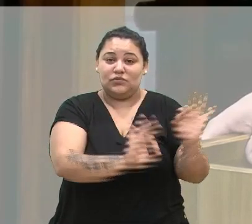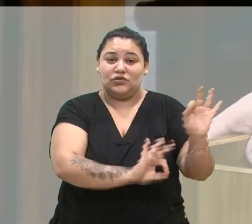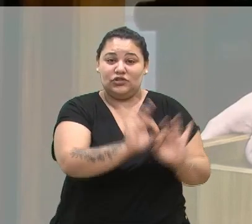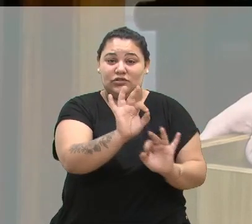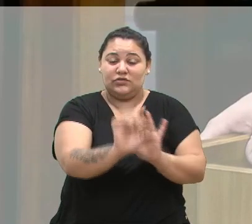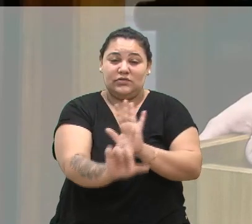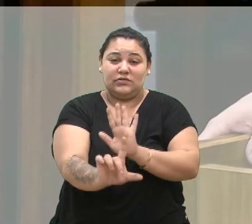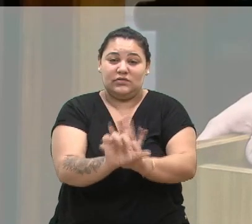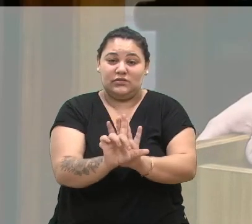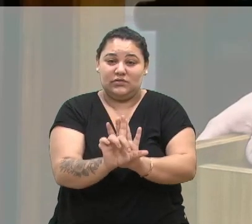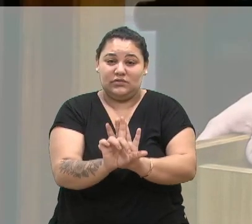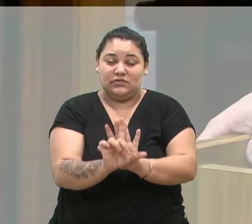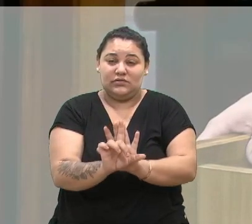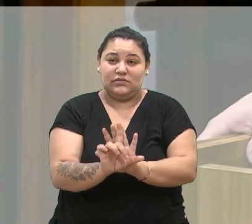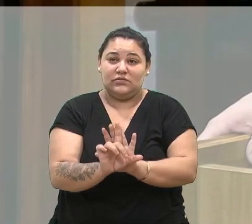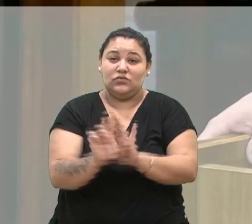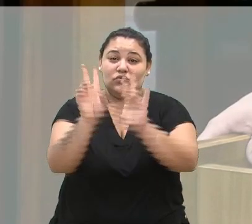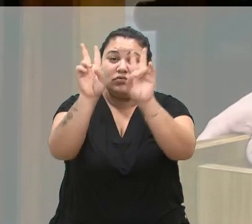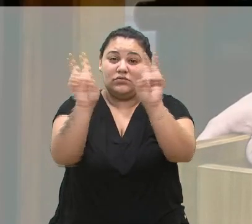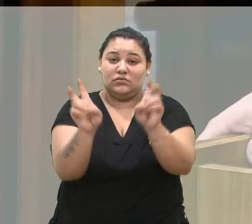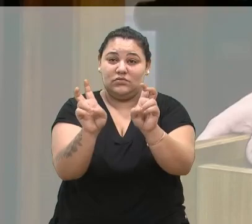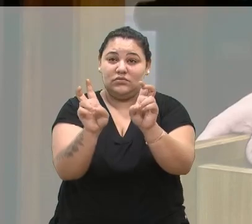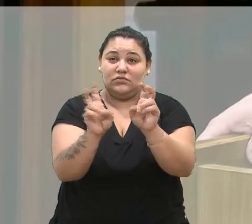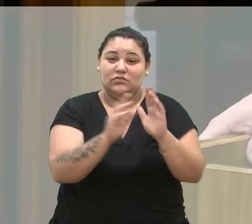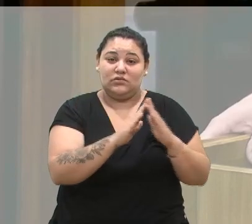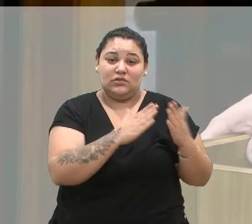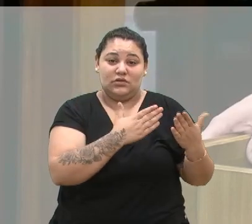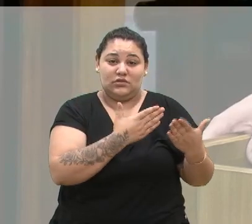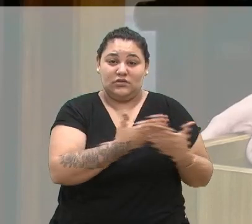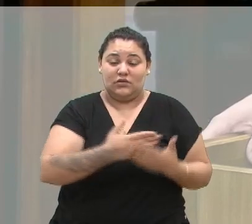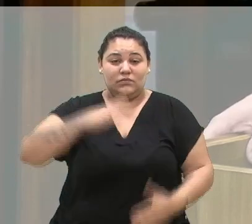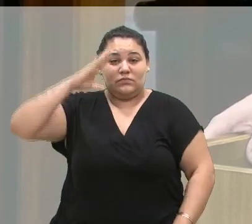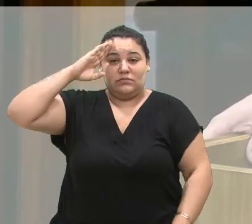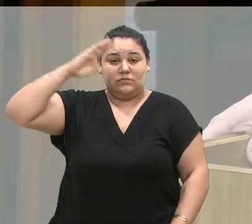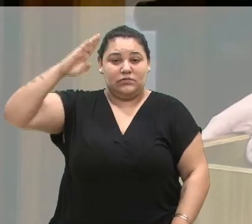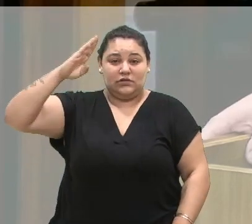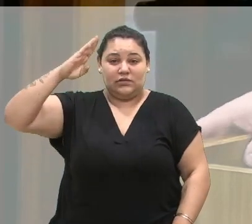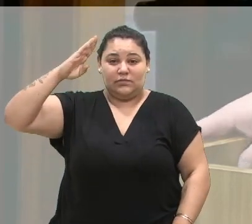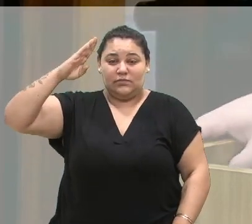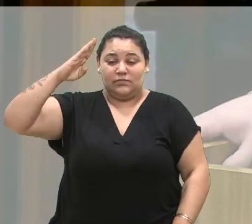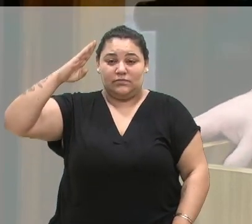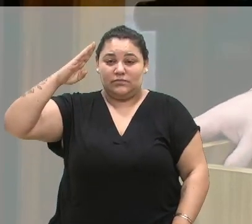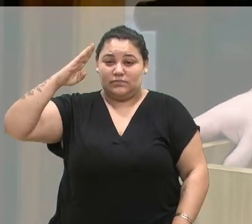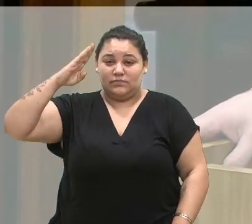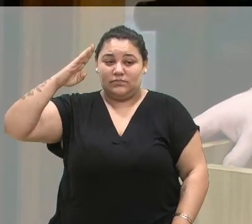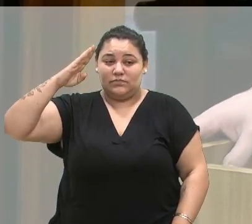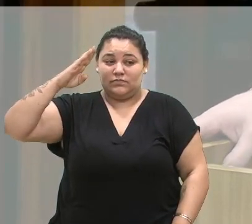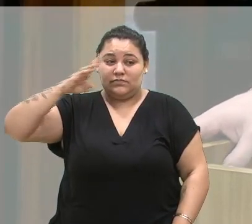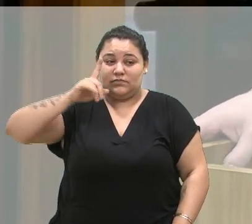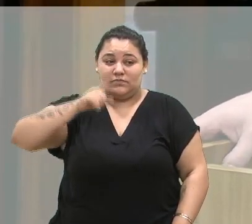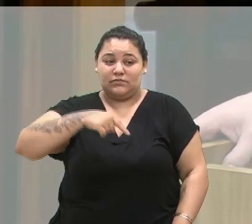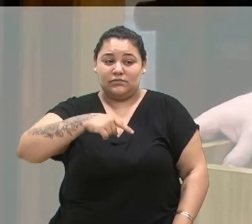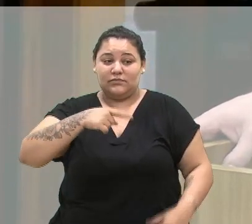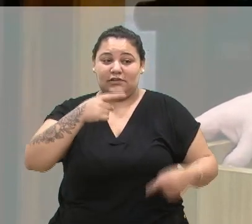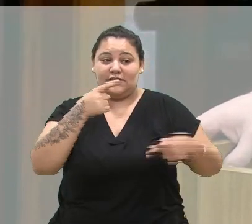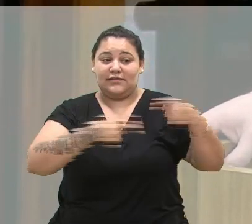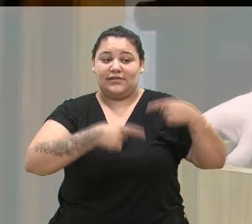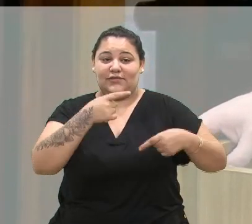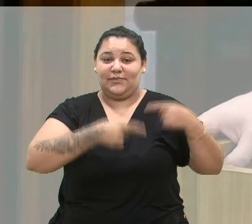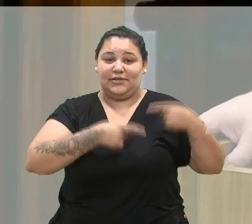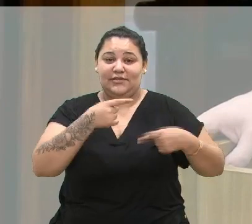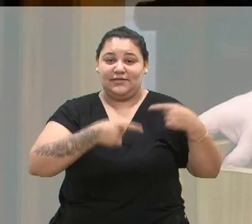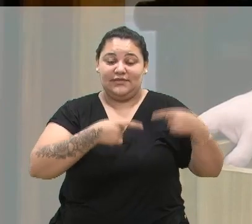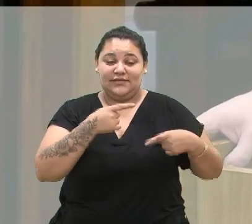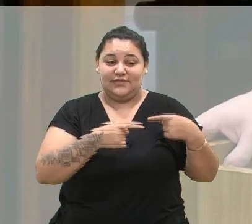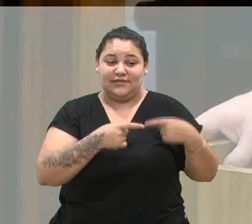lei referente às escolas cívico-militares. Então, foi um debate acalorado na Assembleia,